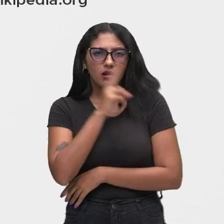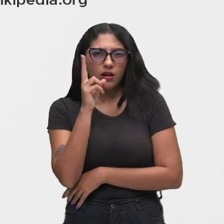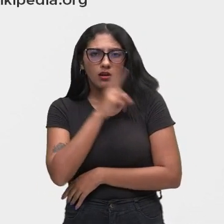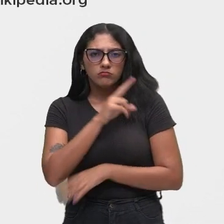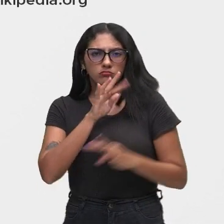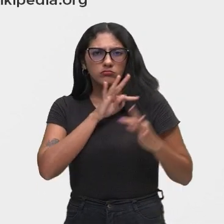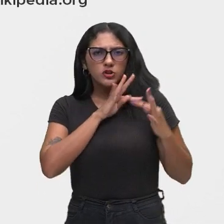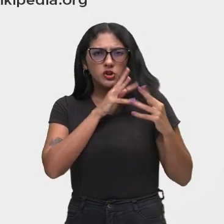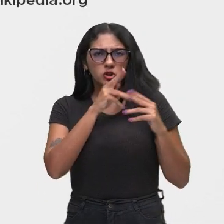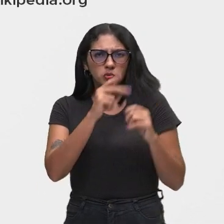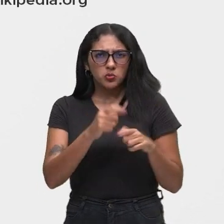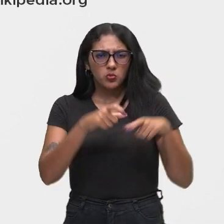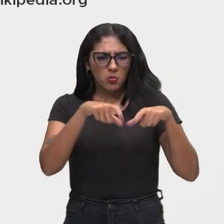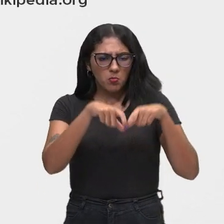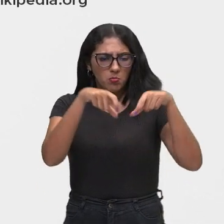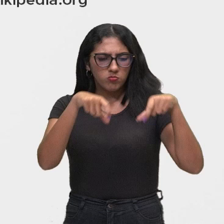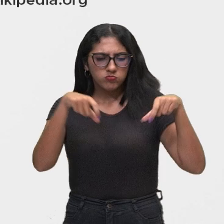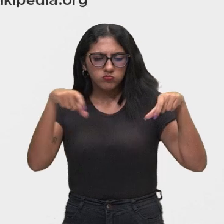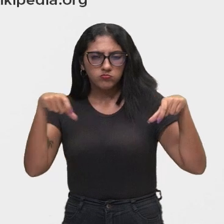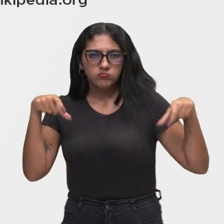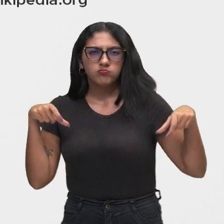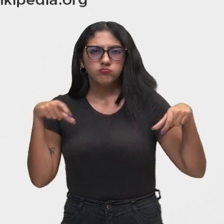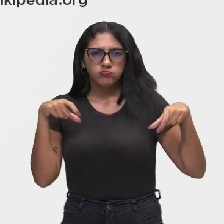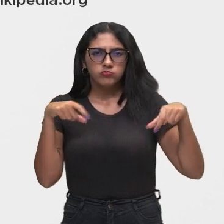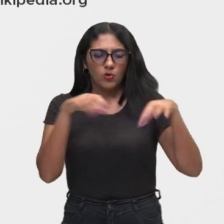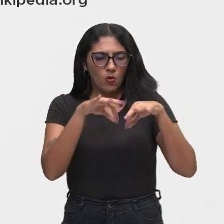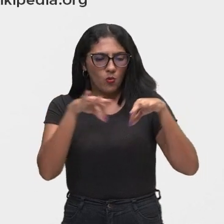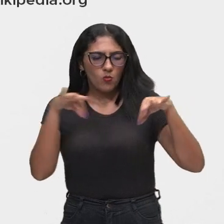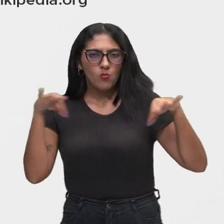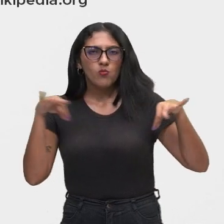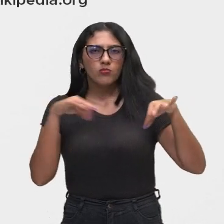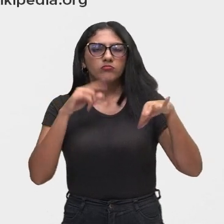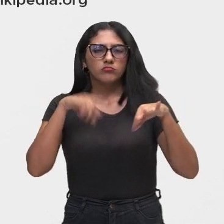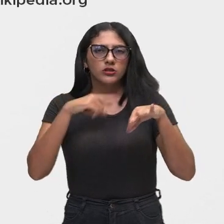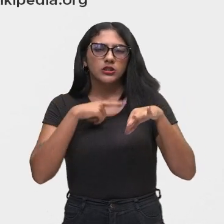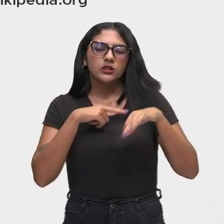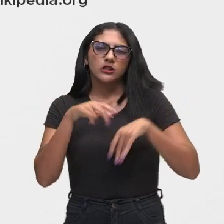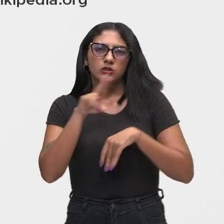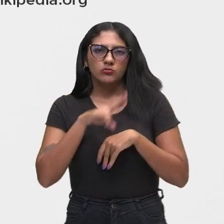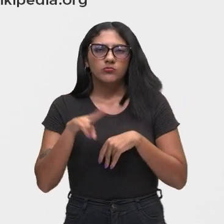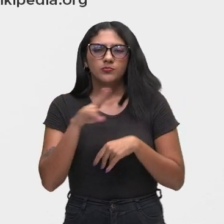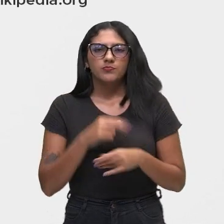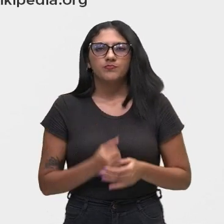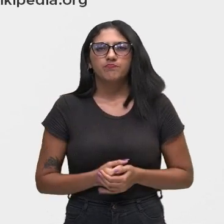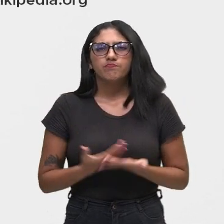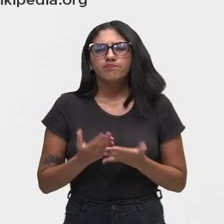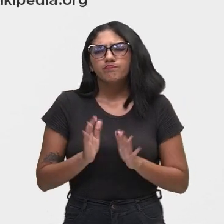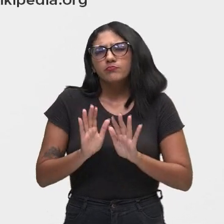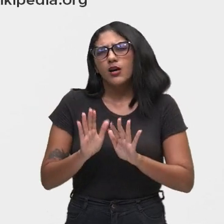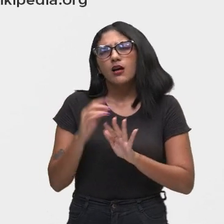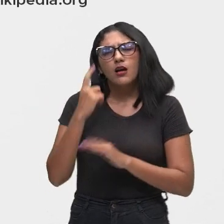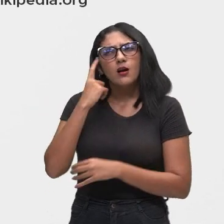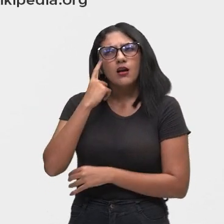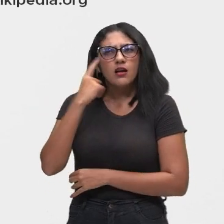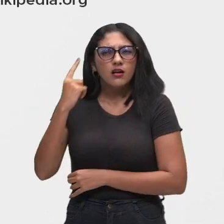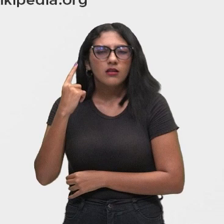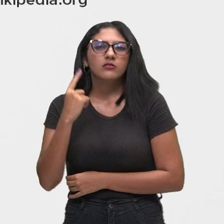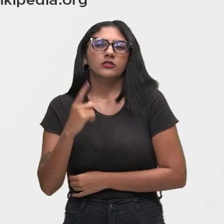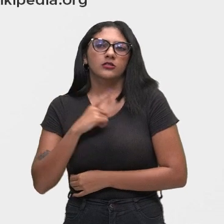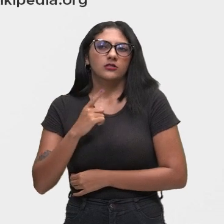toda a estrutura da locomotiva era a vapor. E assim, imaginem, eles